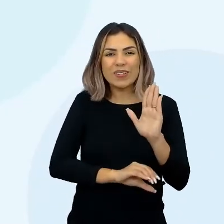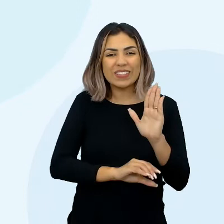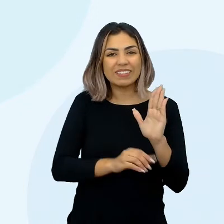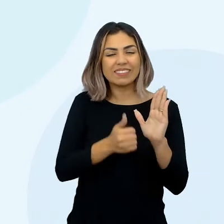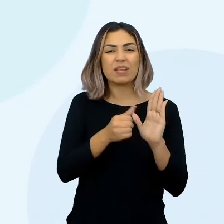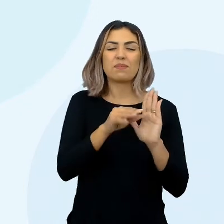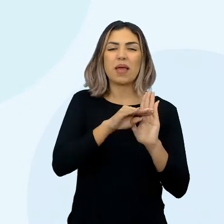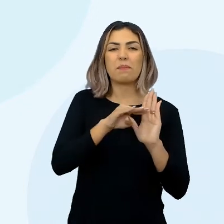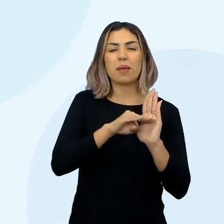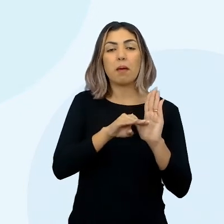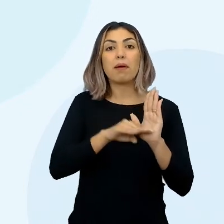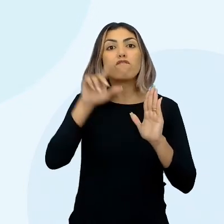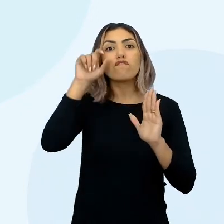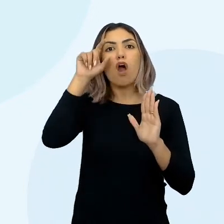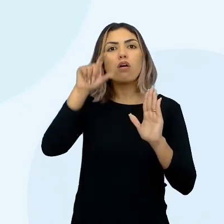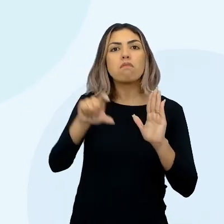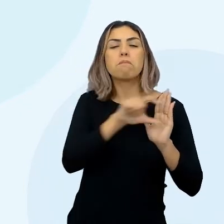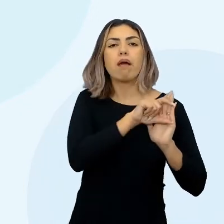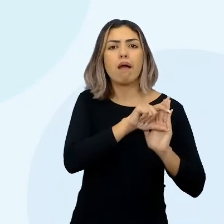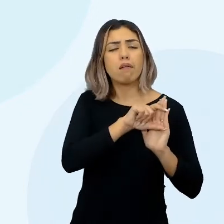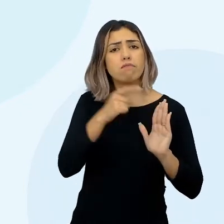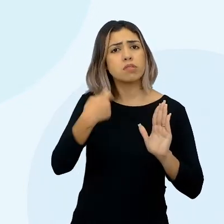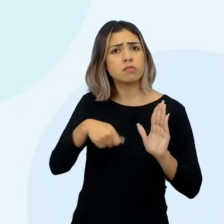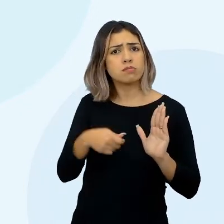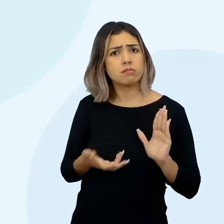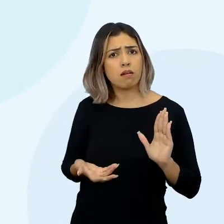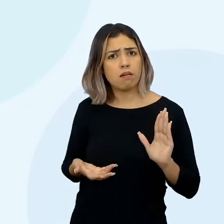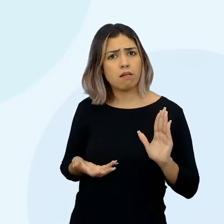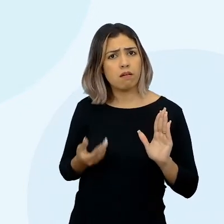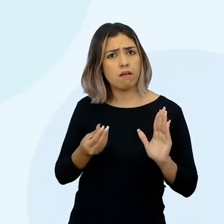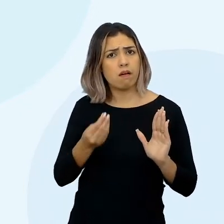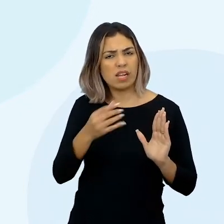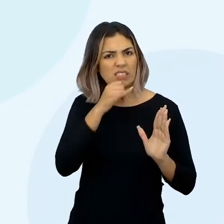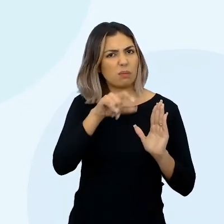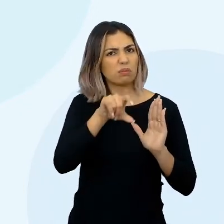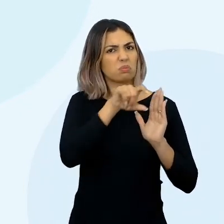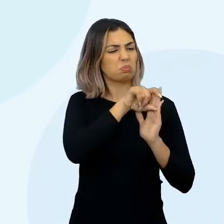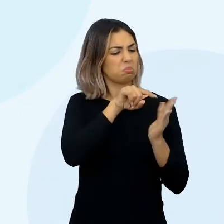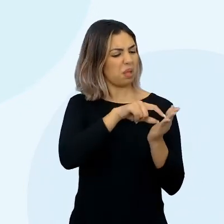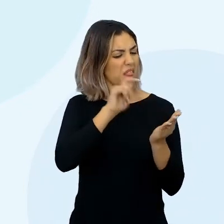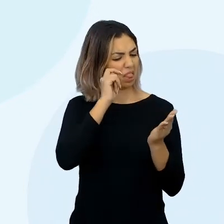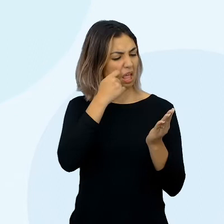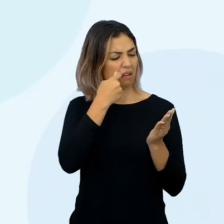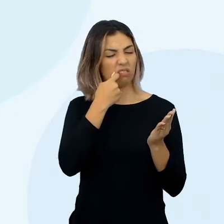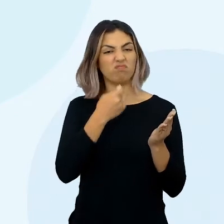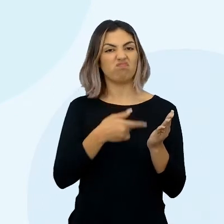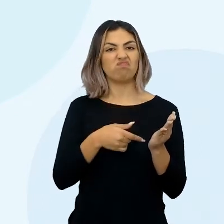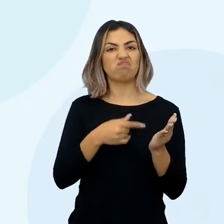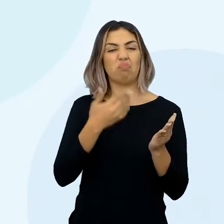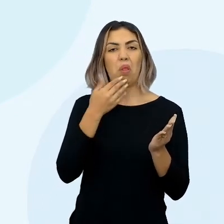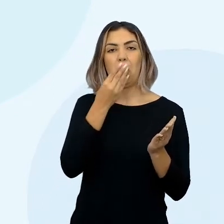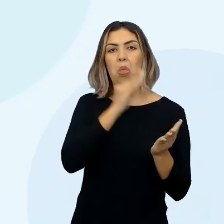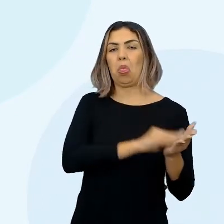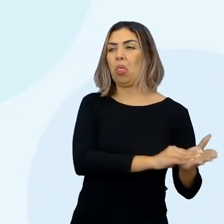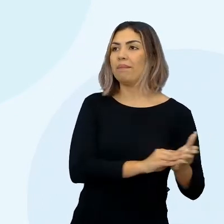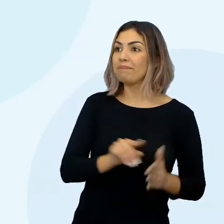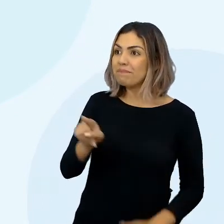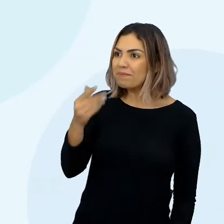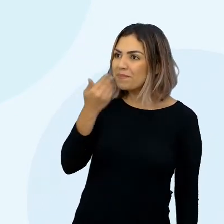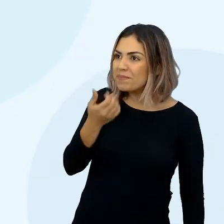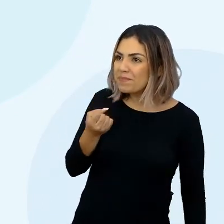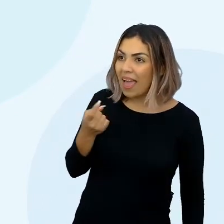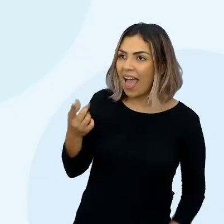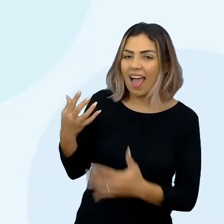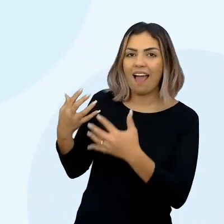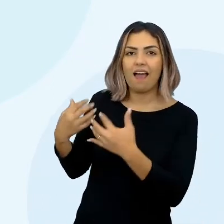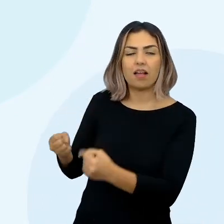e se as pessoas tivessem a cor de pele preta, elas obviamente não seriam recrutadas, né? E as pessoas brancas elas seriam